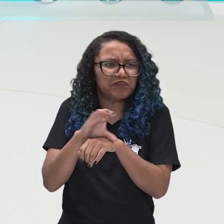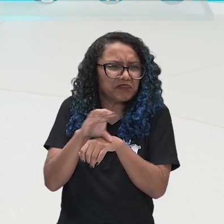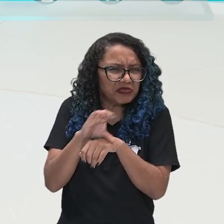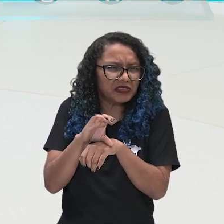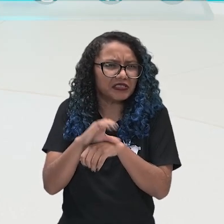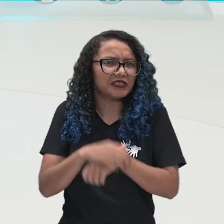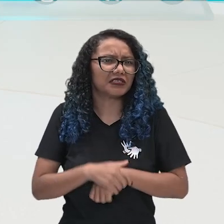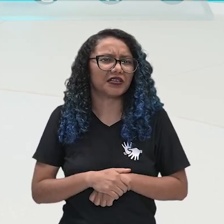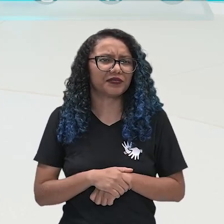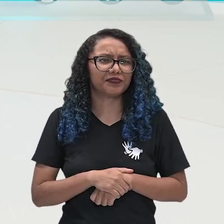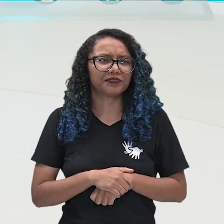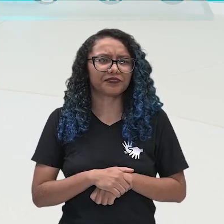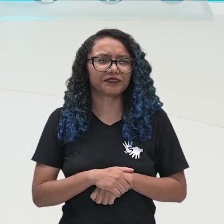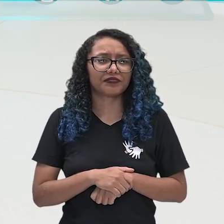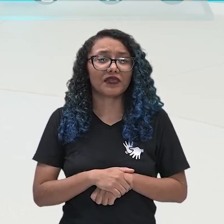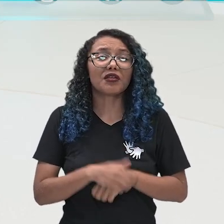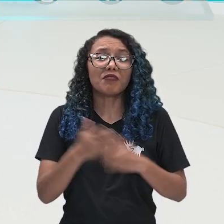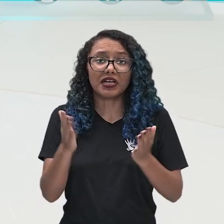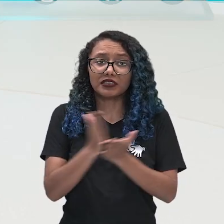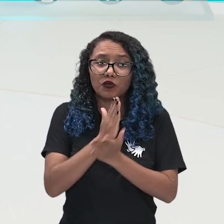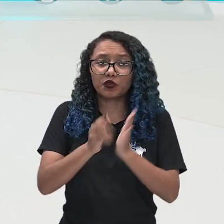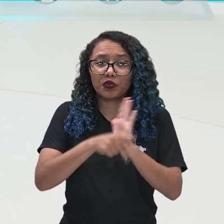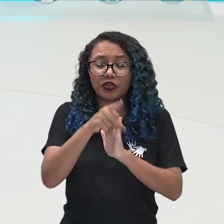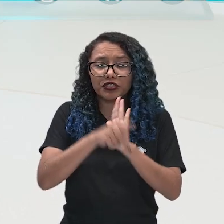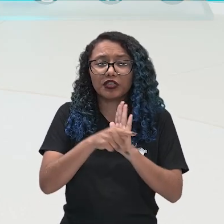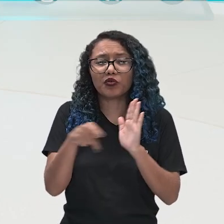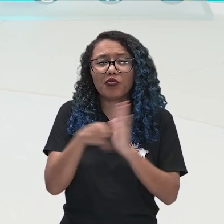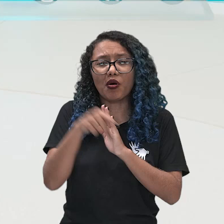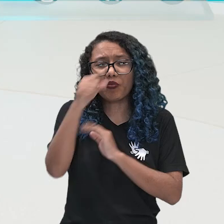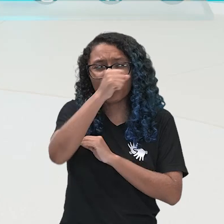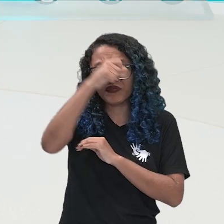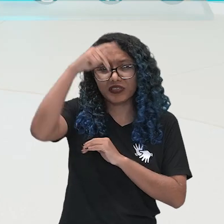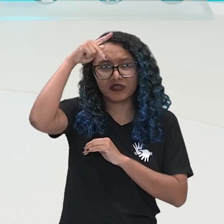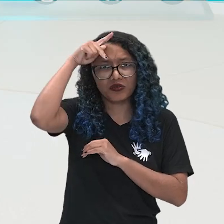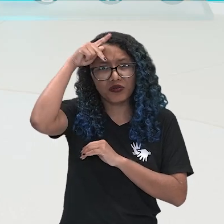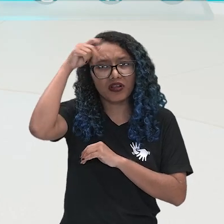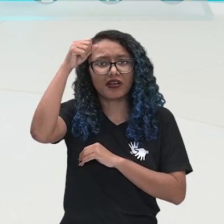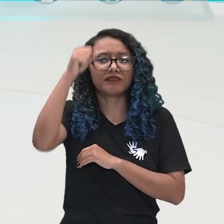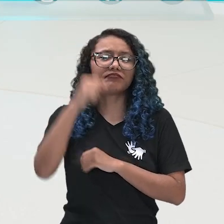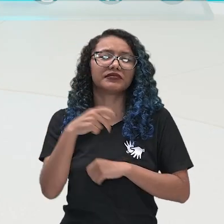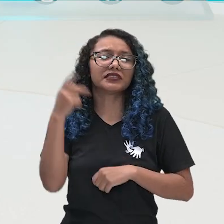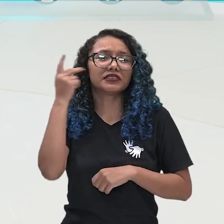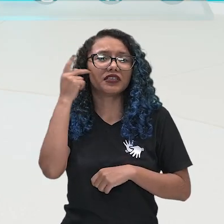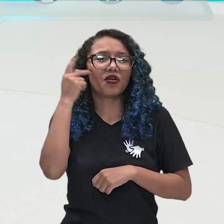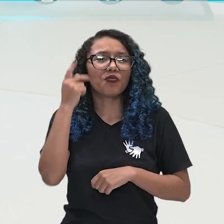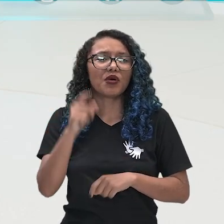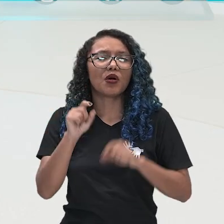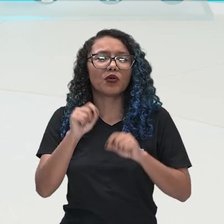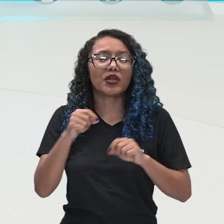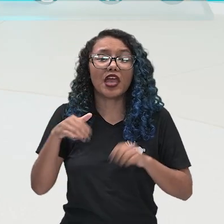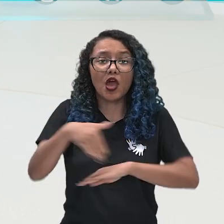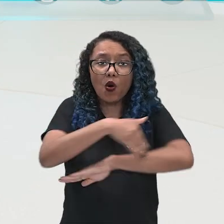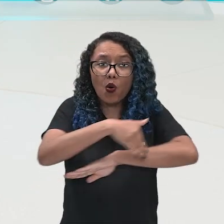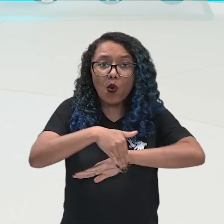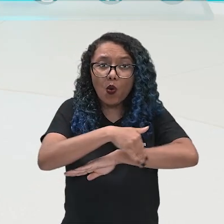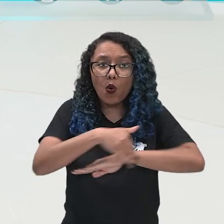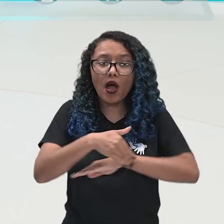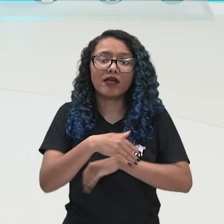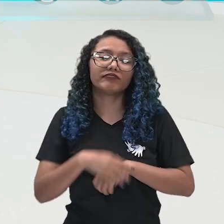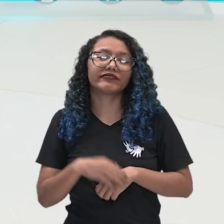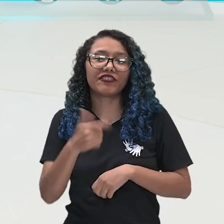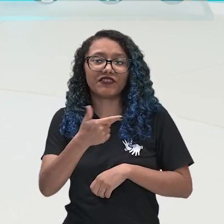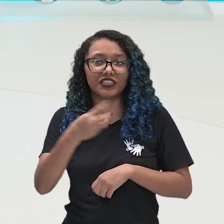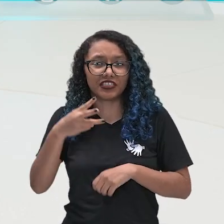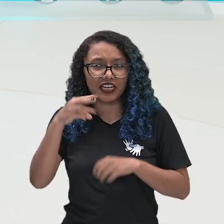a Prefeitura da cidade de São Paulo, que fez da 23 de maio um corredor de street art, são cada vez